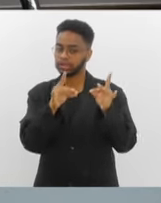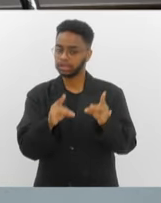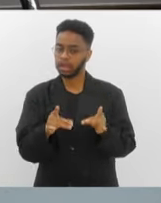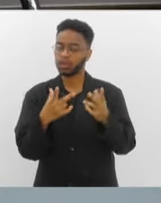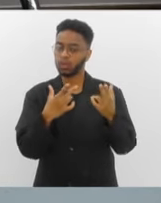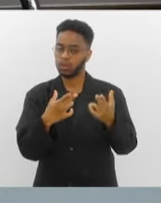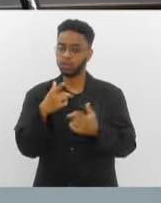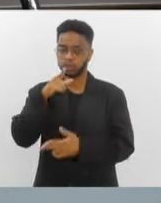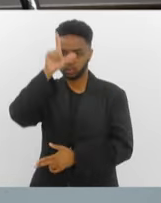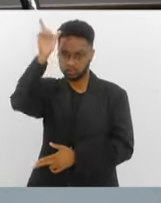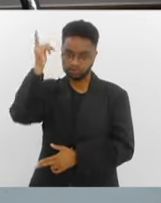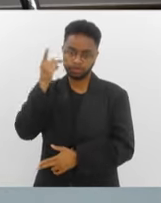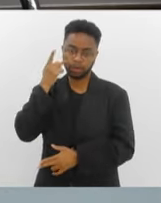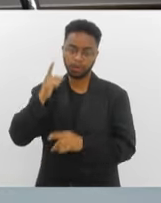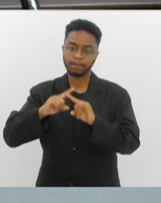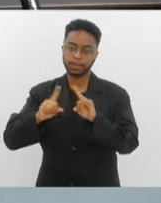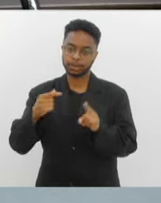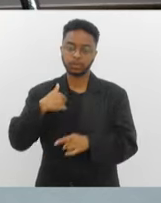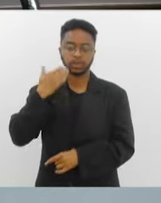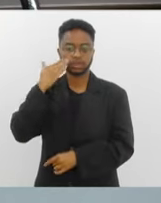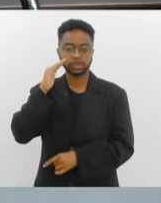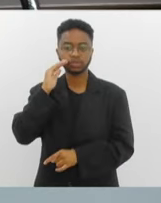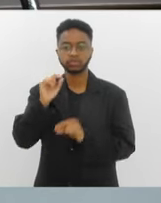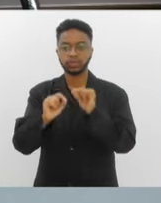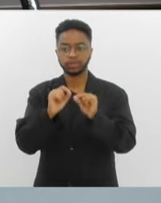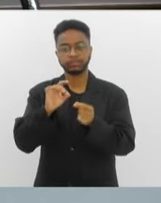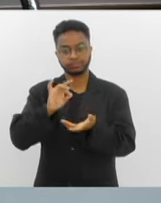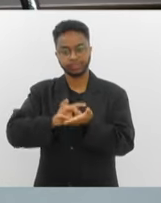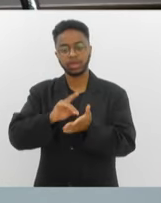deputado Luiz Paulo, mas entendendo que o projeto